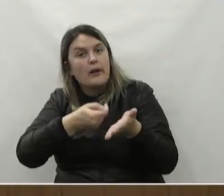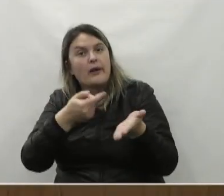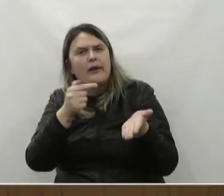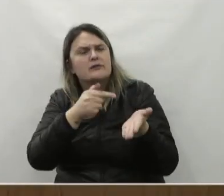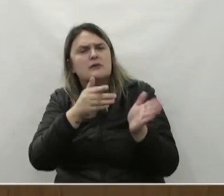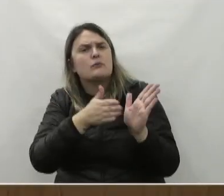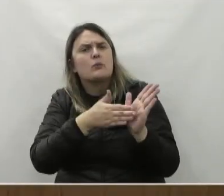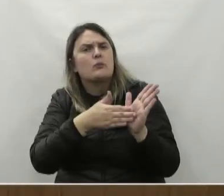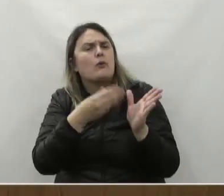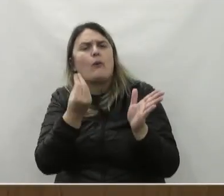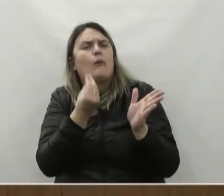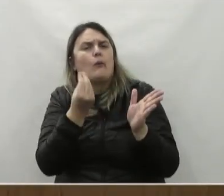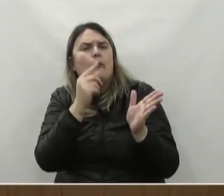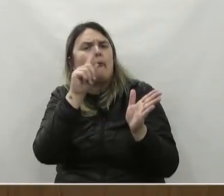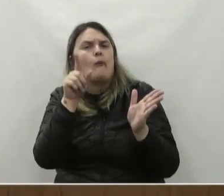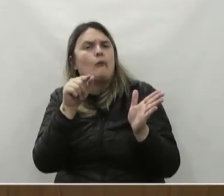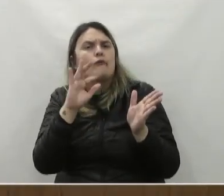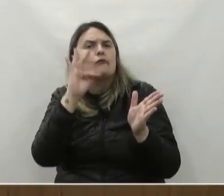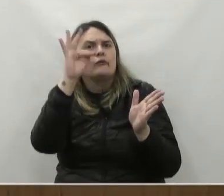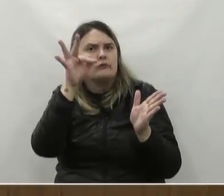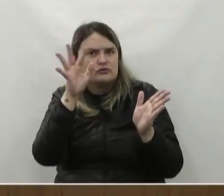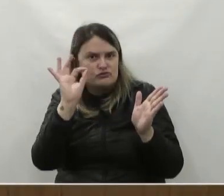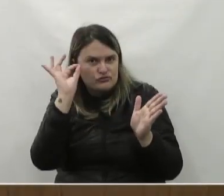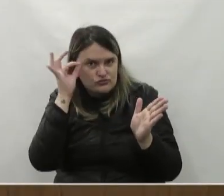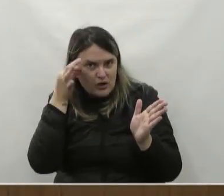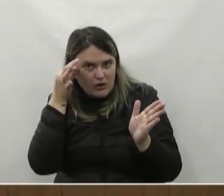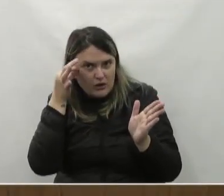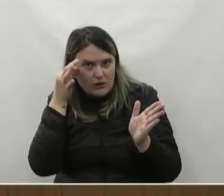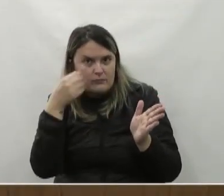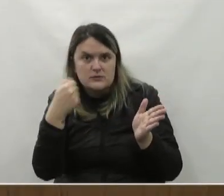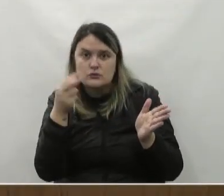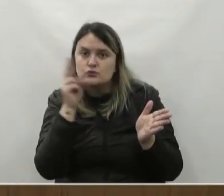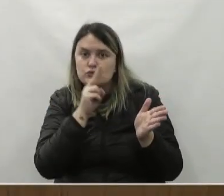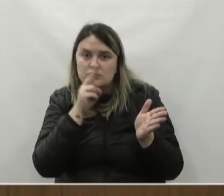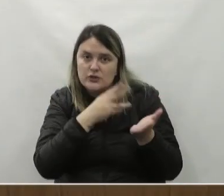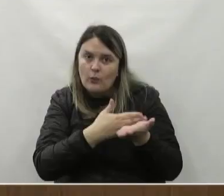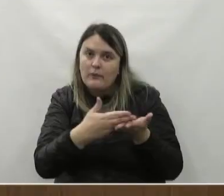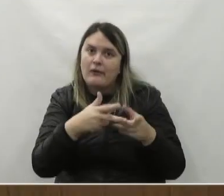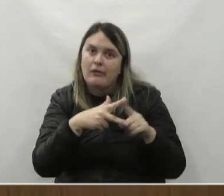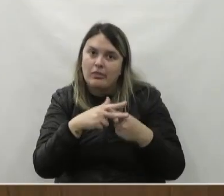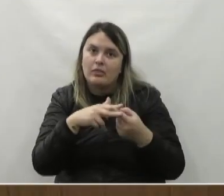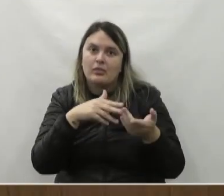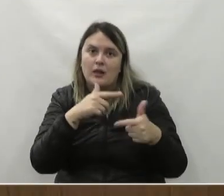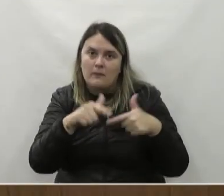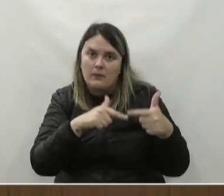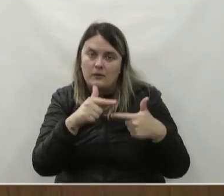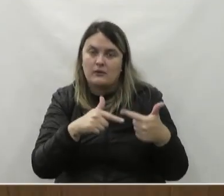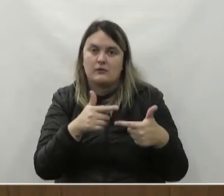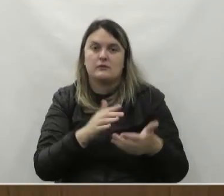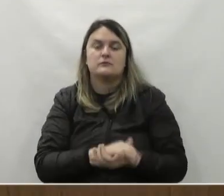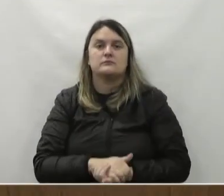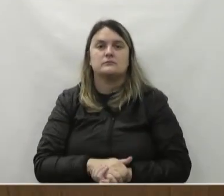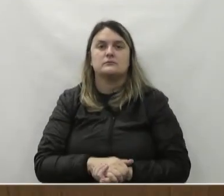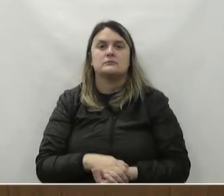andamento do projeto e reforce a urgência das obras, assegurando o